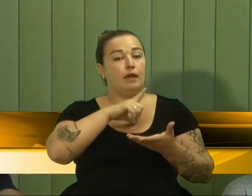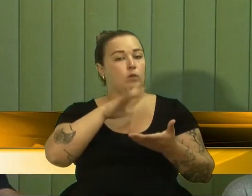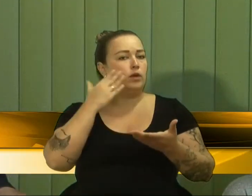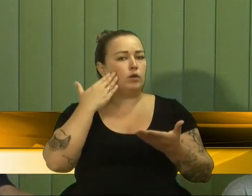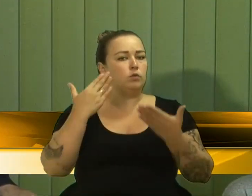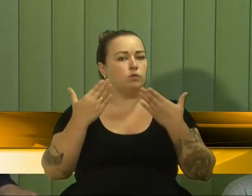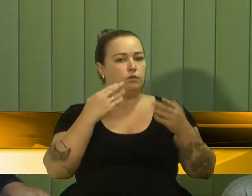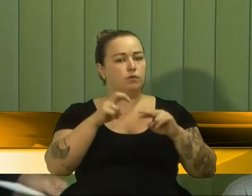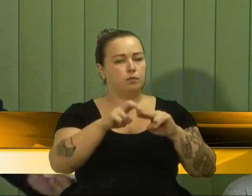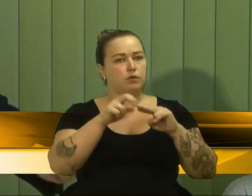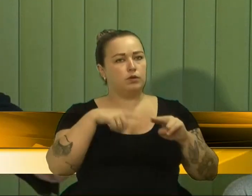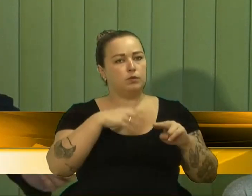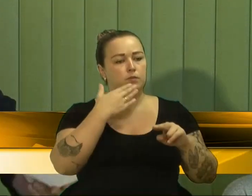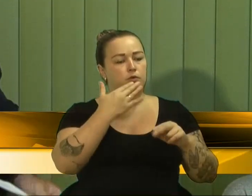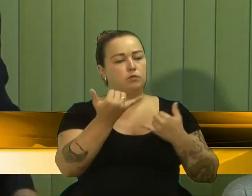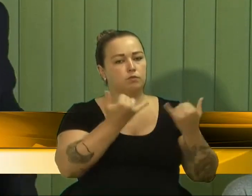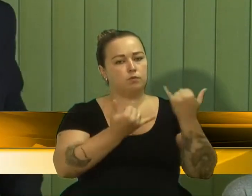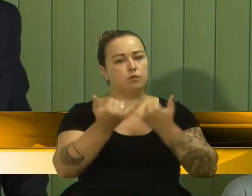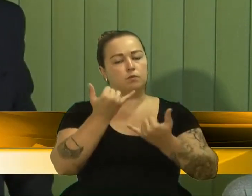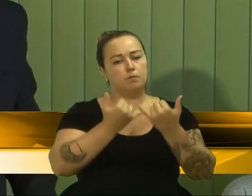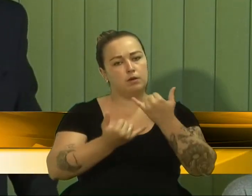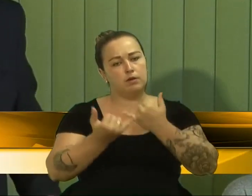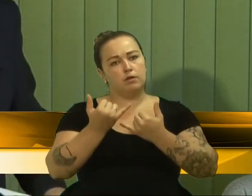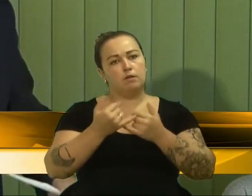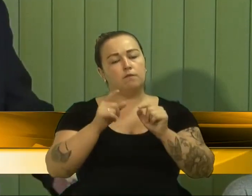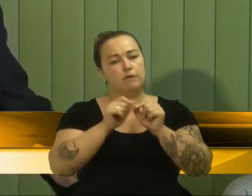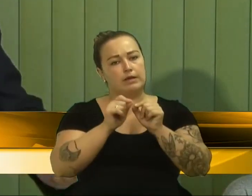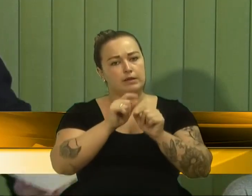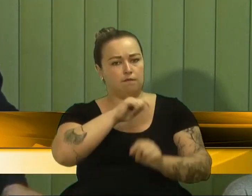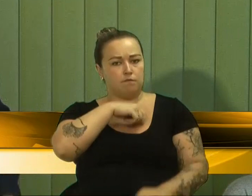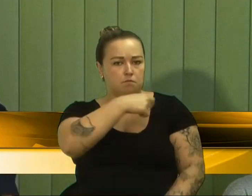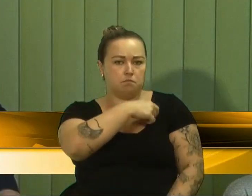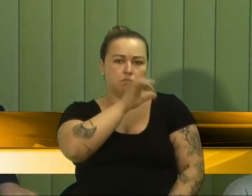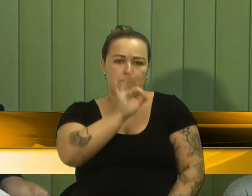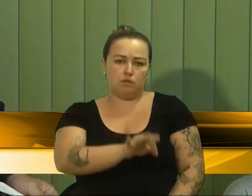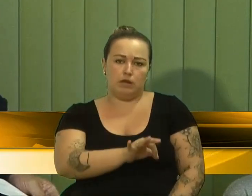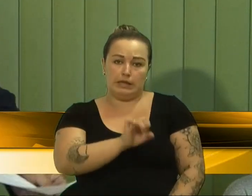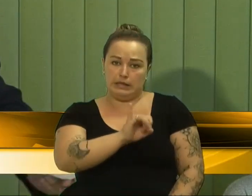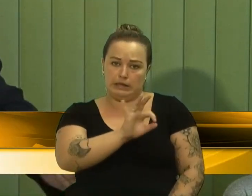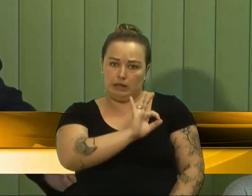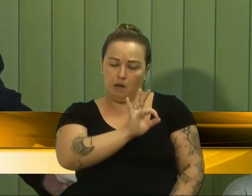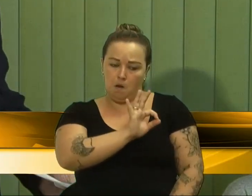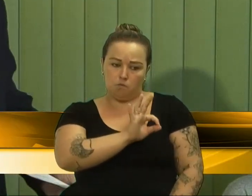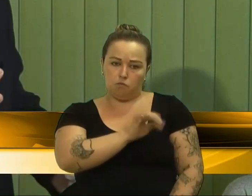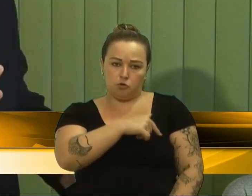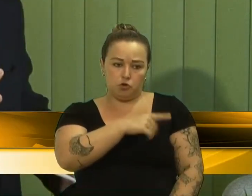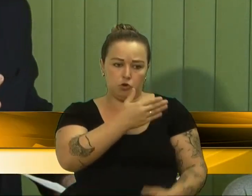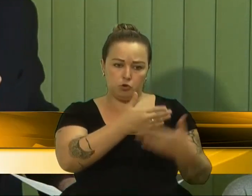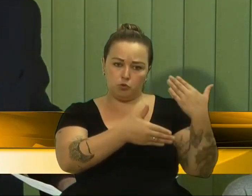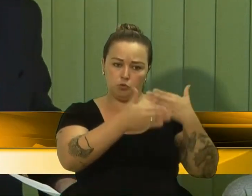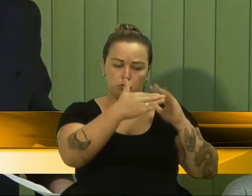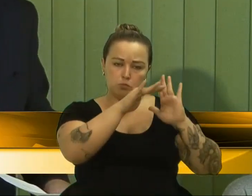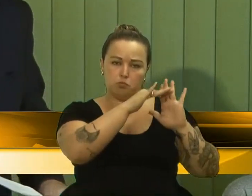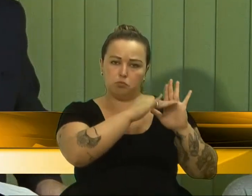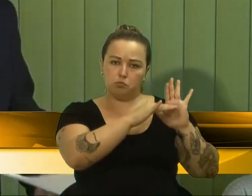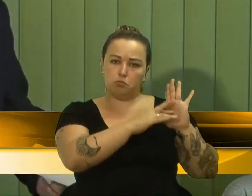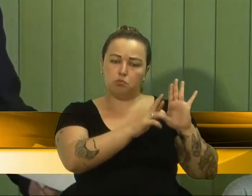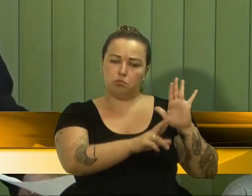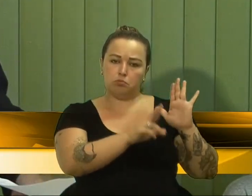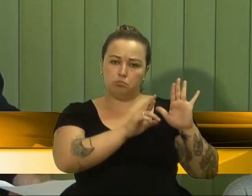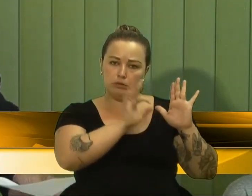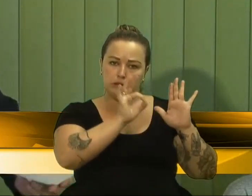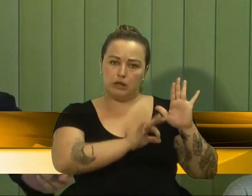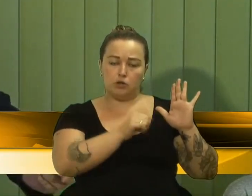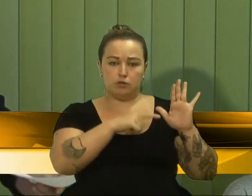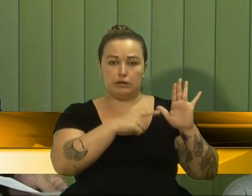essa razão que eu estou pedindo para fazer a devida checagem, e se isso não vingar, se não está errado a denúncia que me fizeram, eu vou